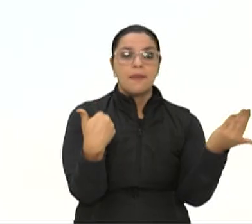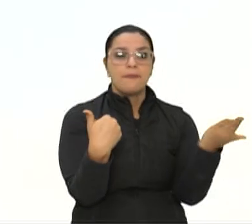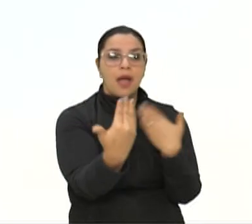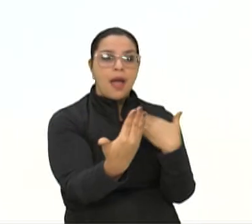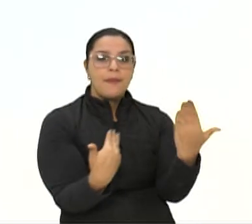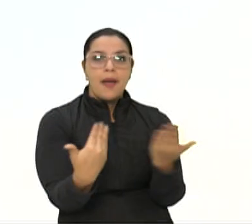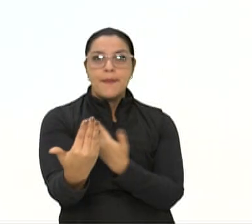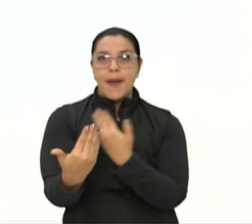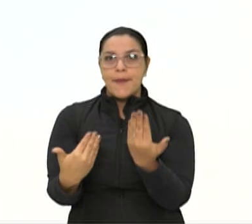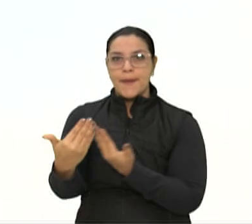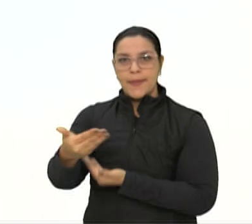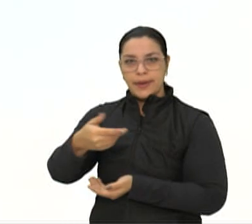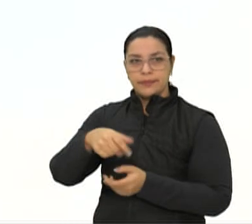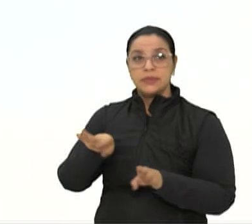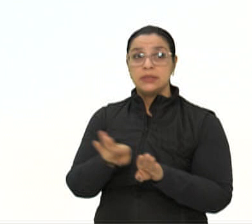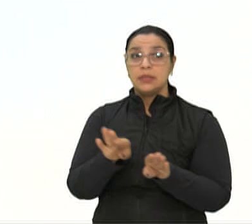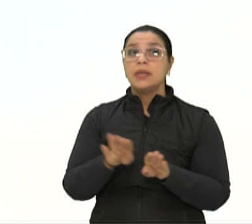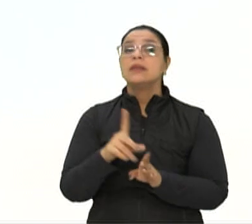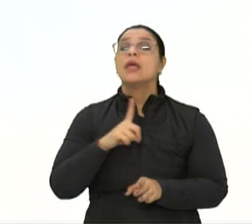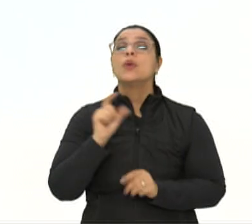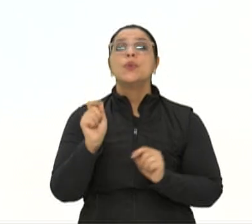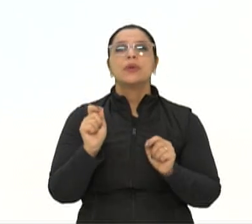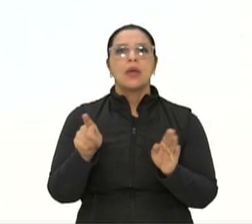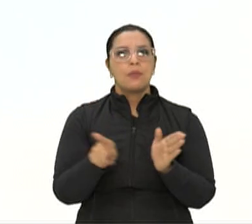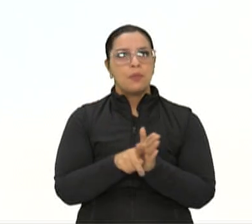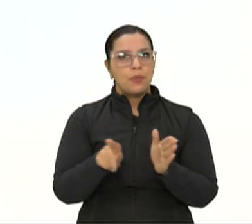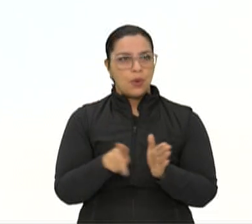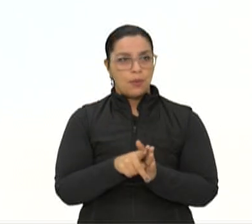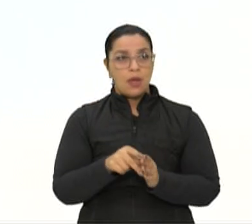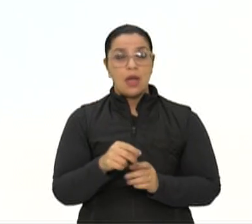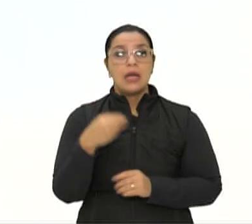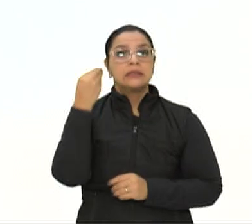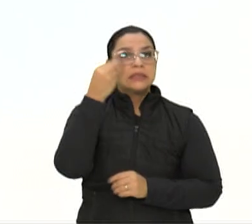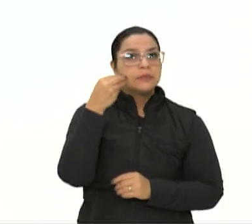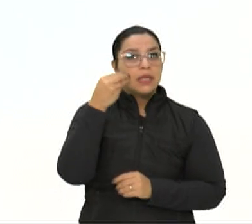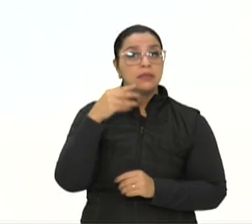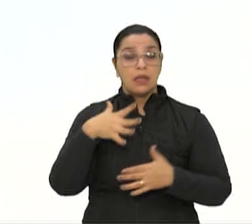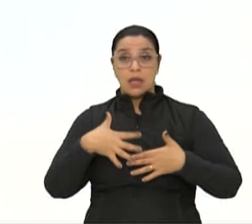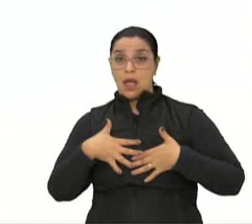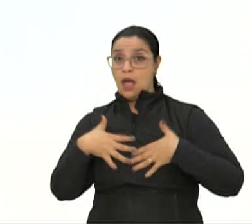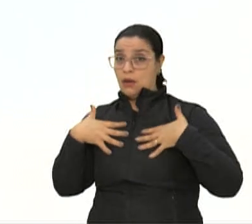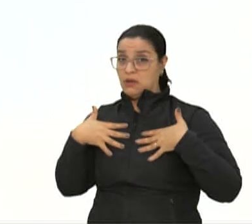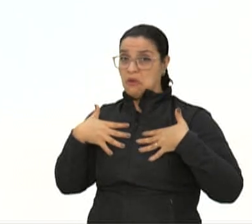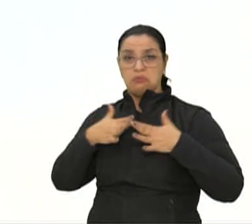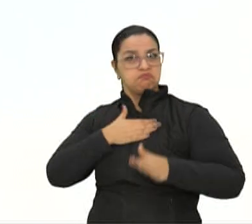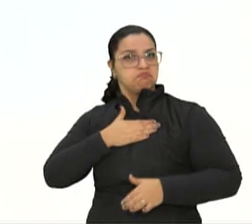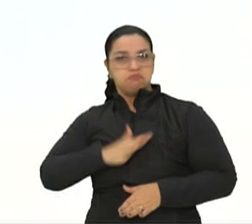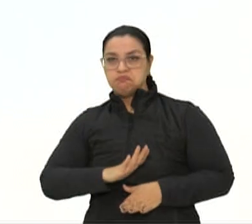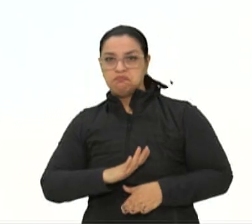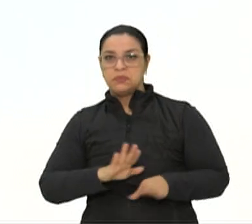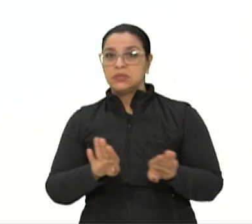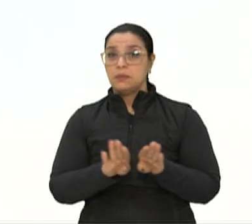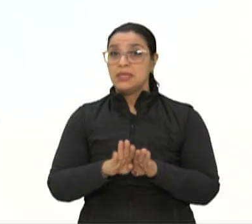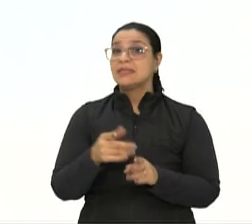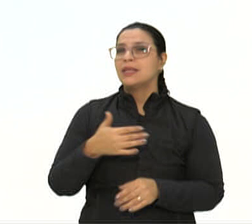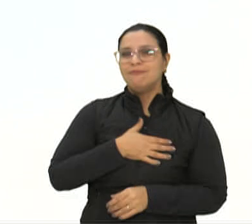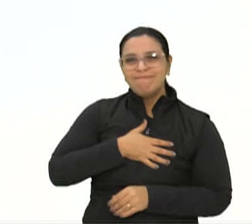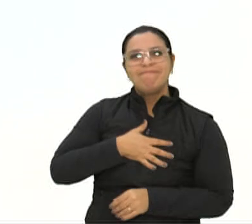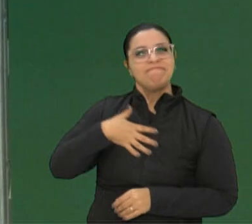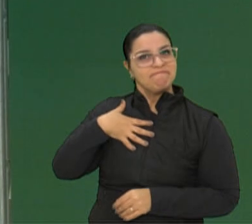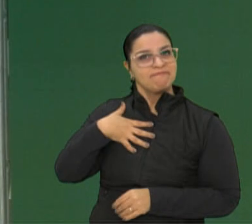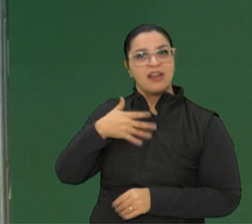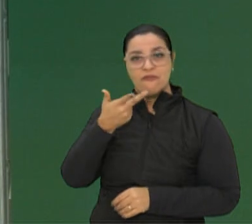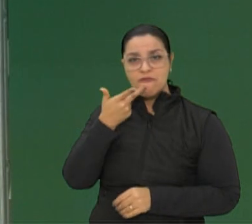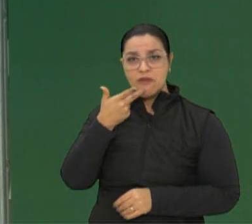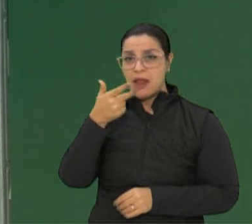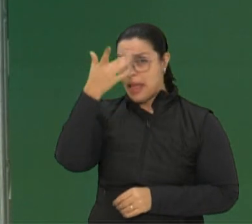partir dessas experiências, ele vai, né? Essas experiências vão agradar ou desagradar. Se é algo agradável, o Hillman vai